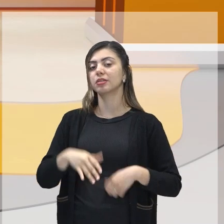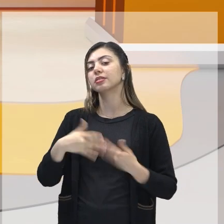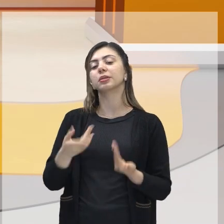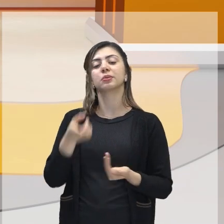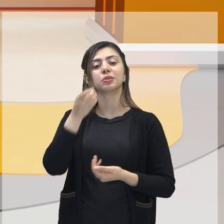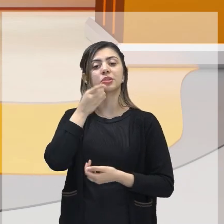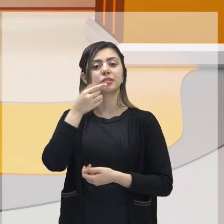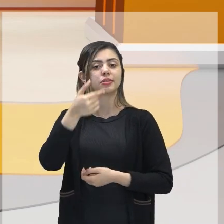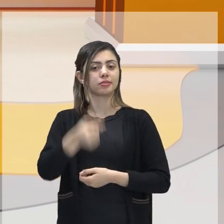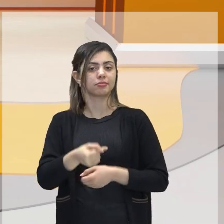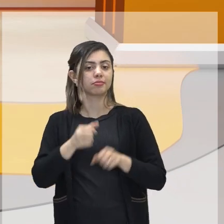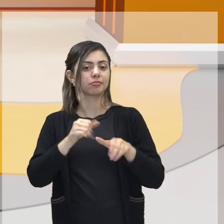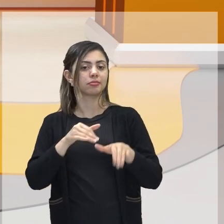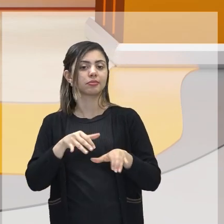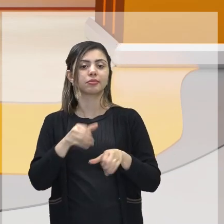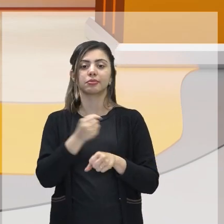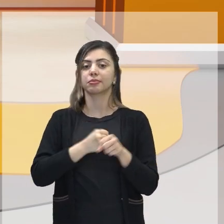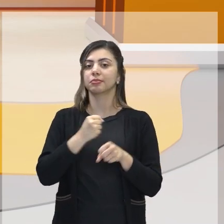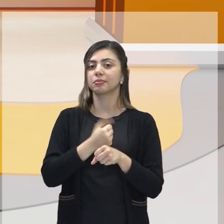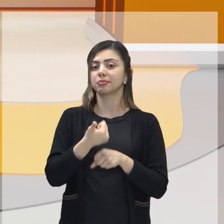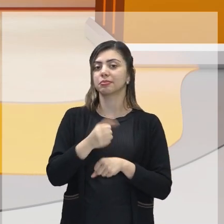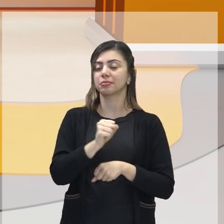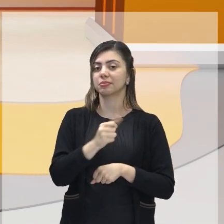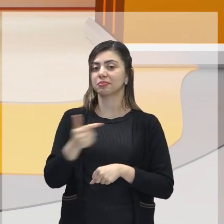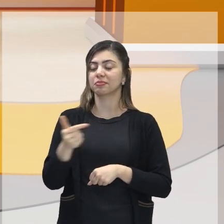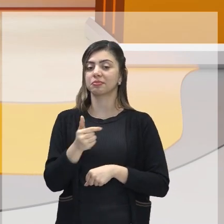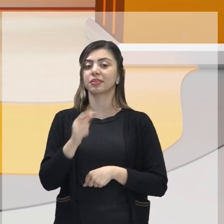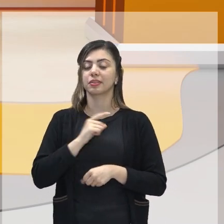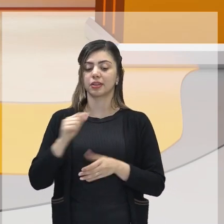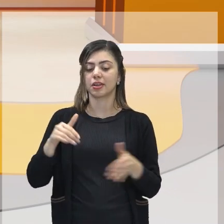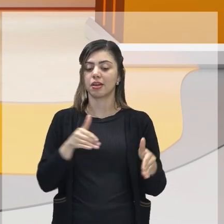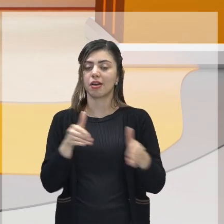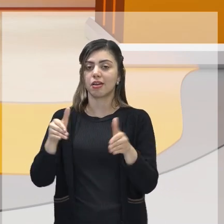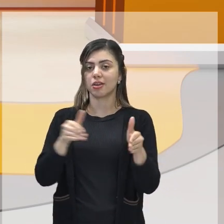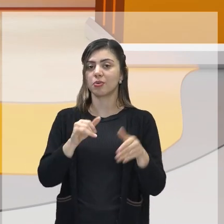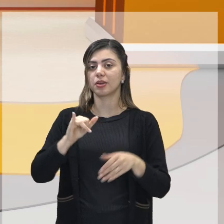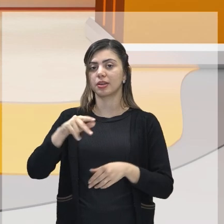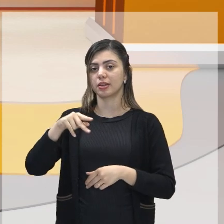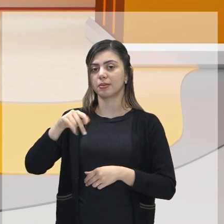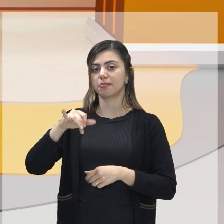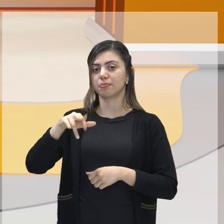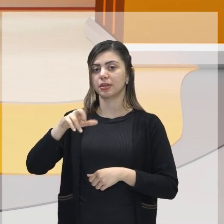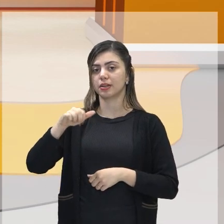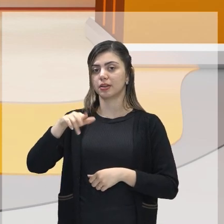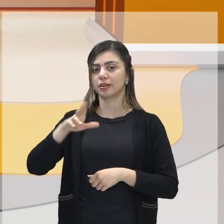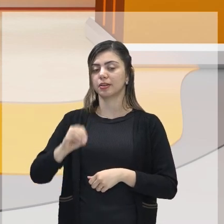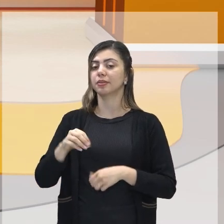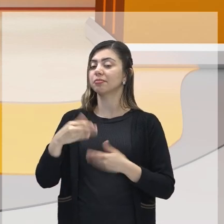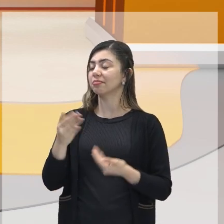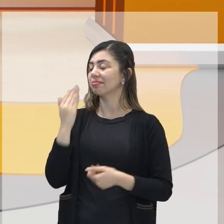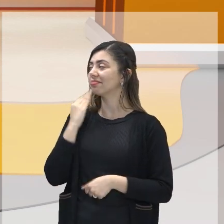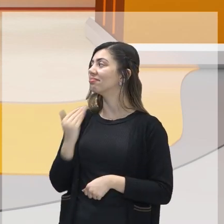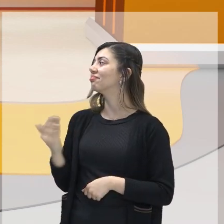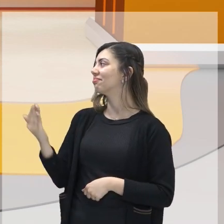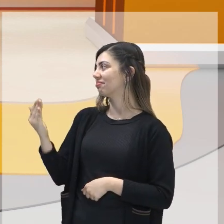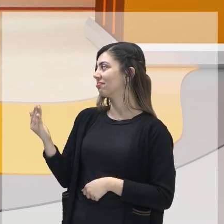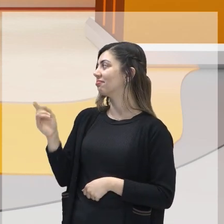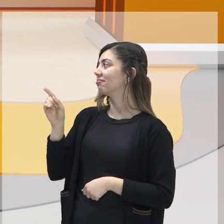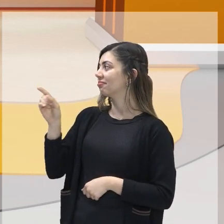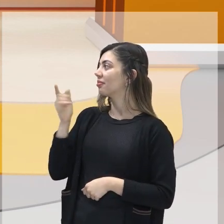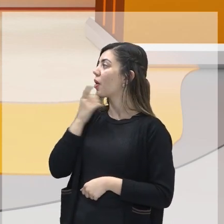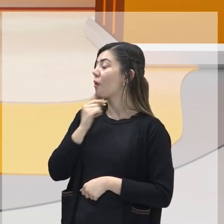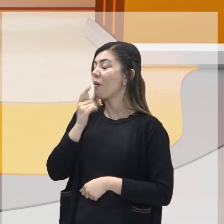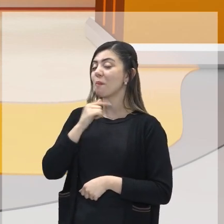de setembro de 1822, às margens do rio Ipiranga. Então, esse homem, esse senhor aqui, ó, é que